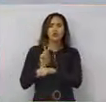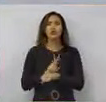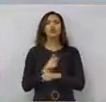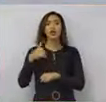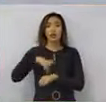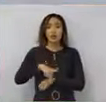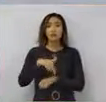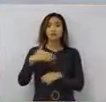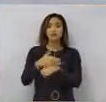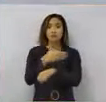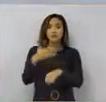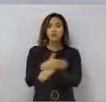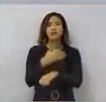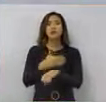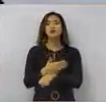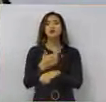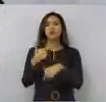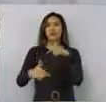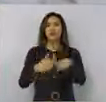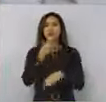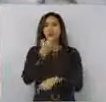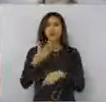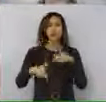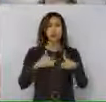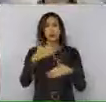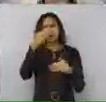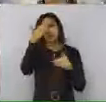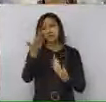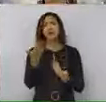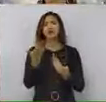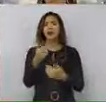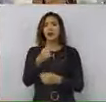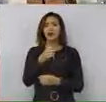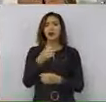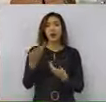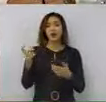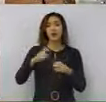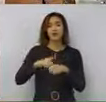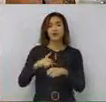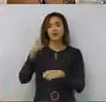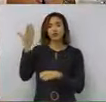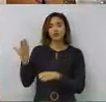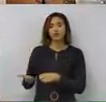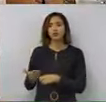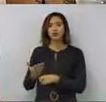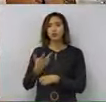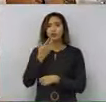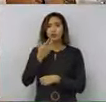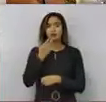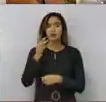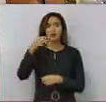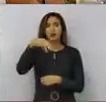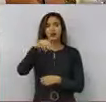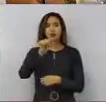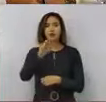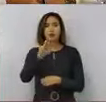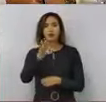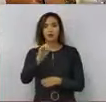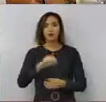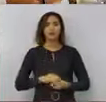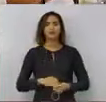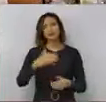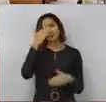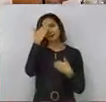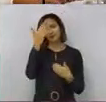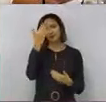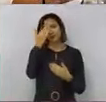que desempenharam tão bem o seu trabalho. Muito obrigado. Devolvo a palavra para o nosso Mauro. Muito obrigado,